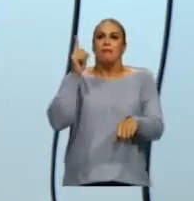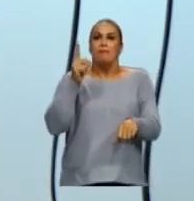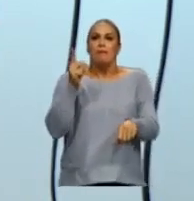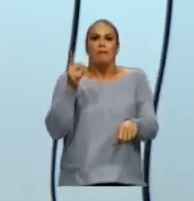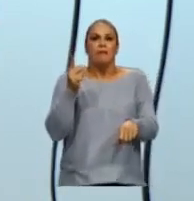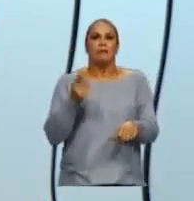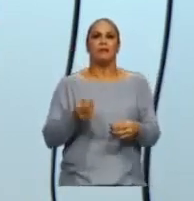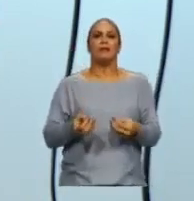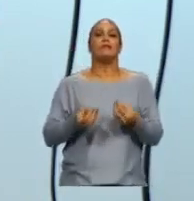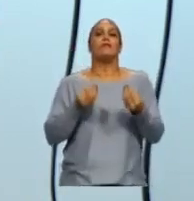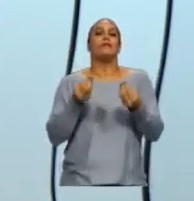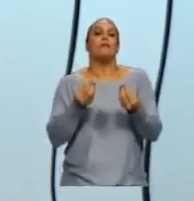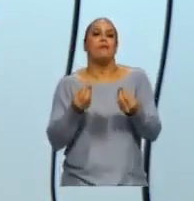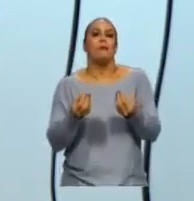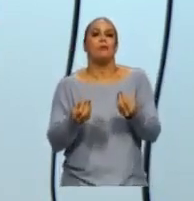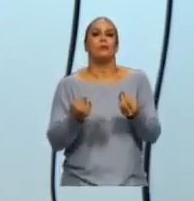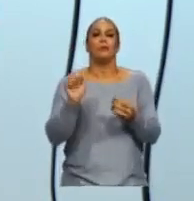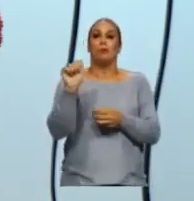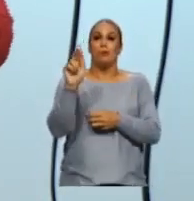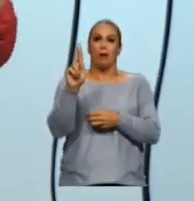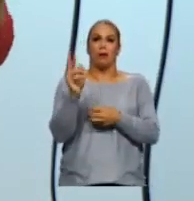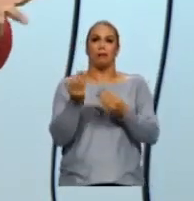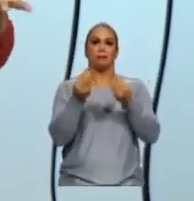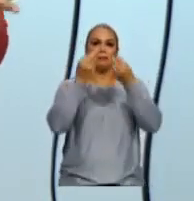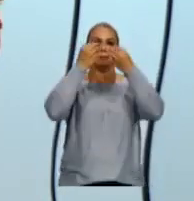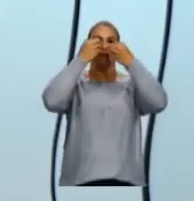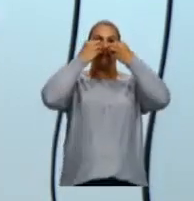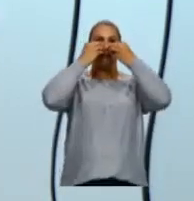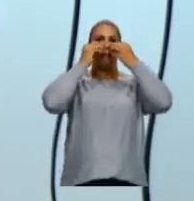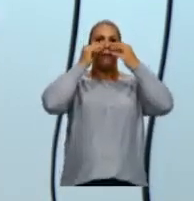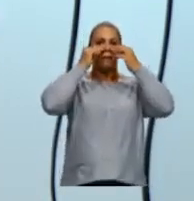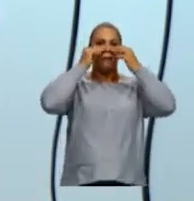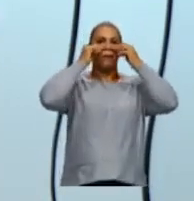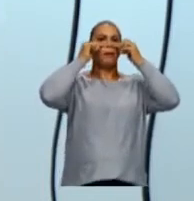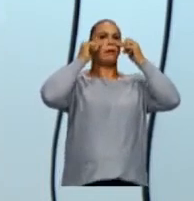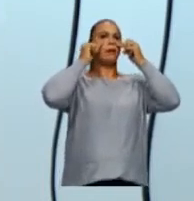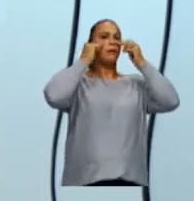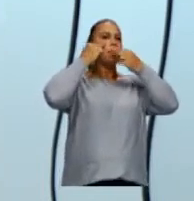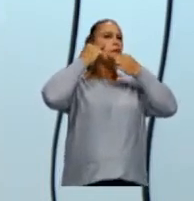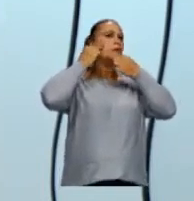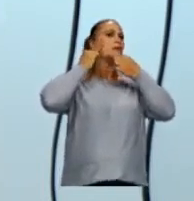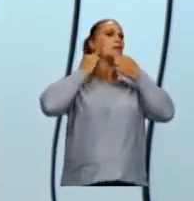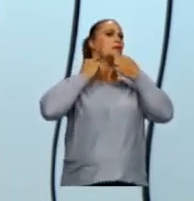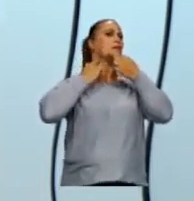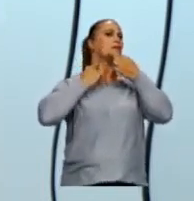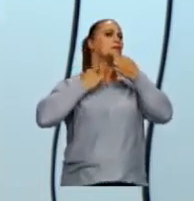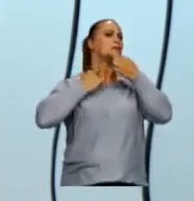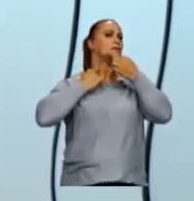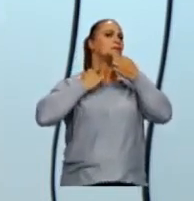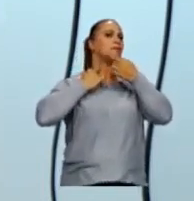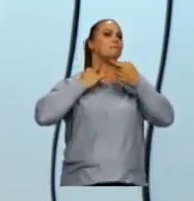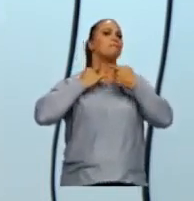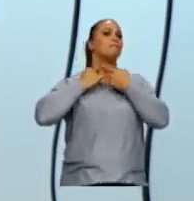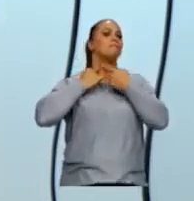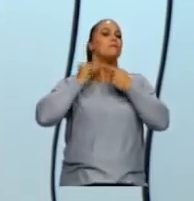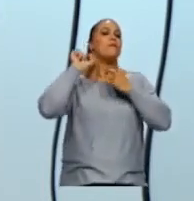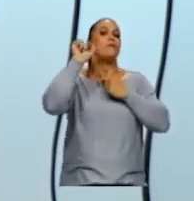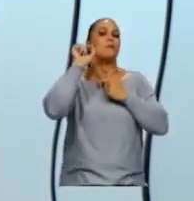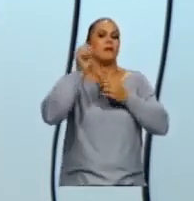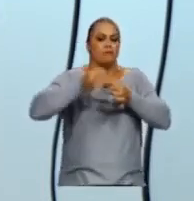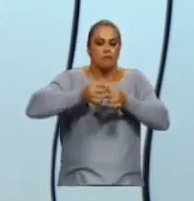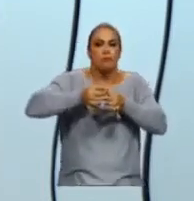encontrar um outro órgão chamado faringe. A faringe é um tubo cartilaginoso. Está